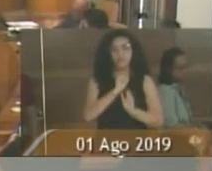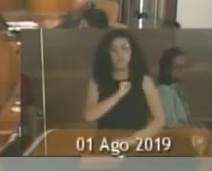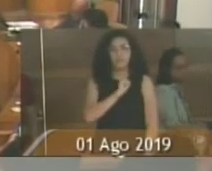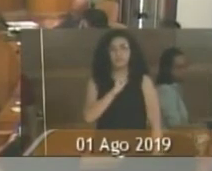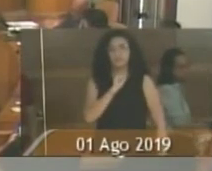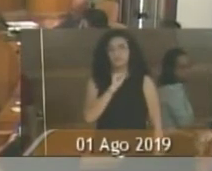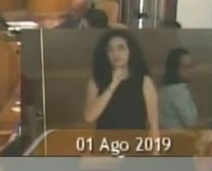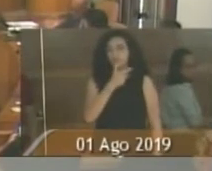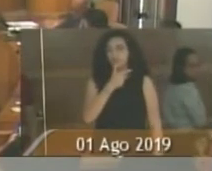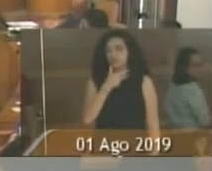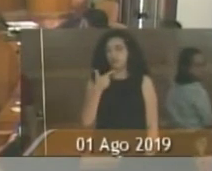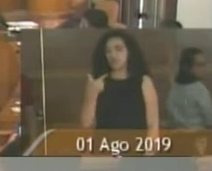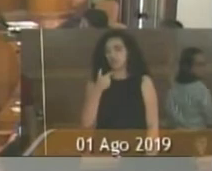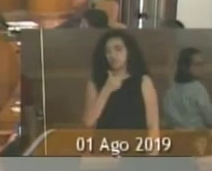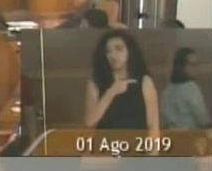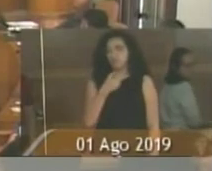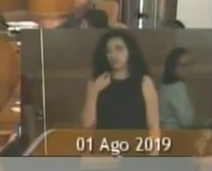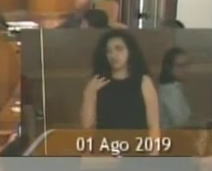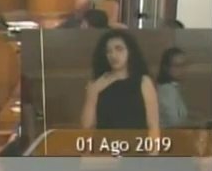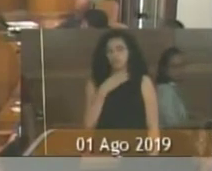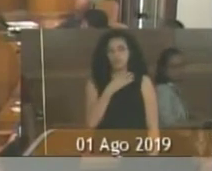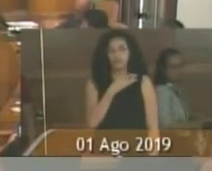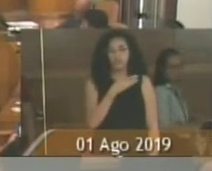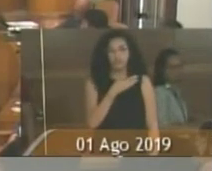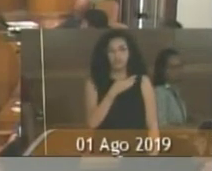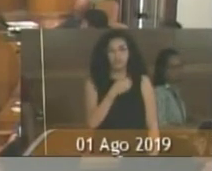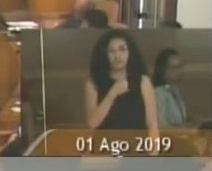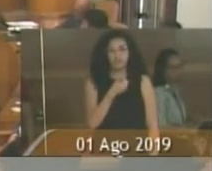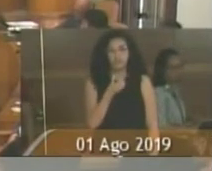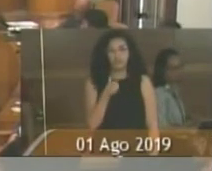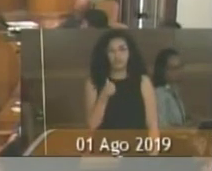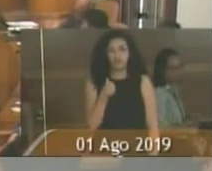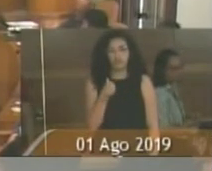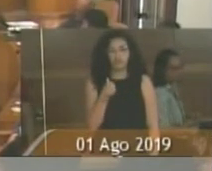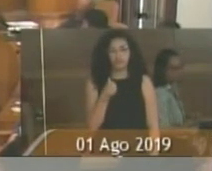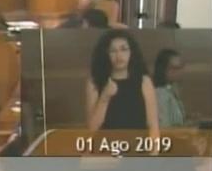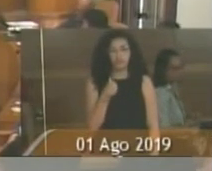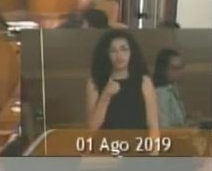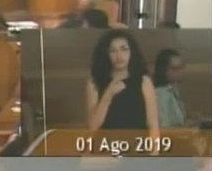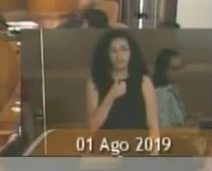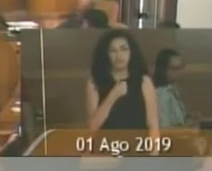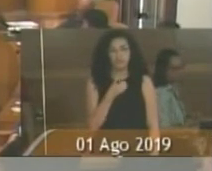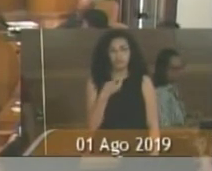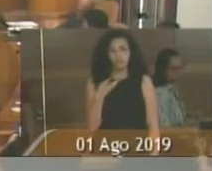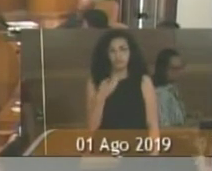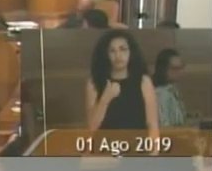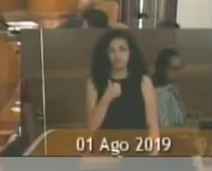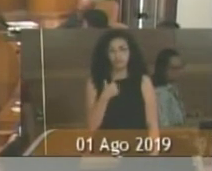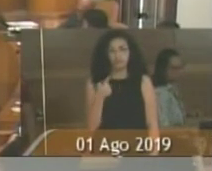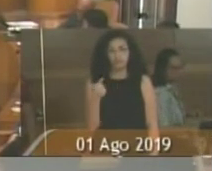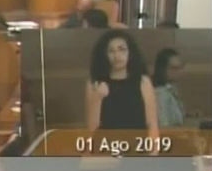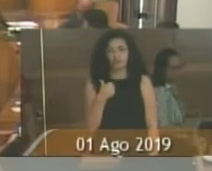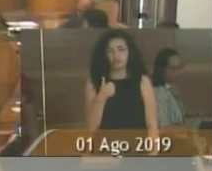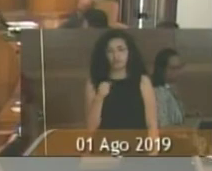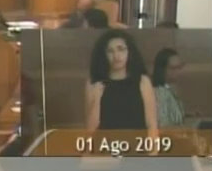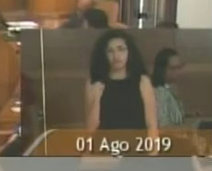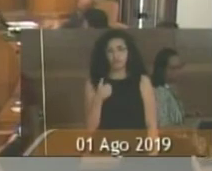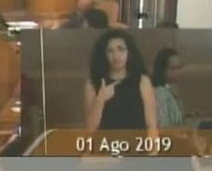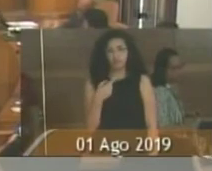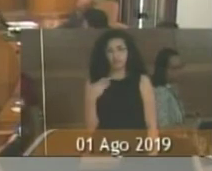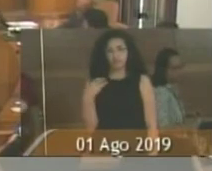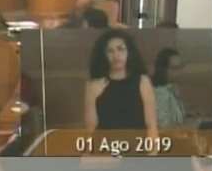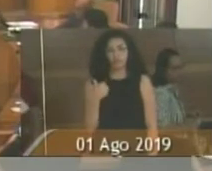número 22, 23, 16, 13, 17, 18, 24,